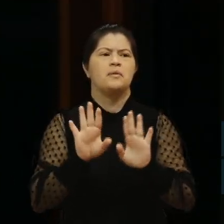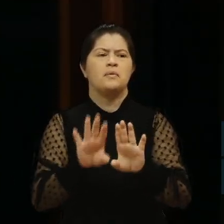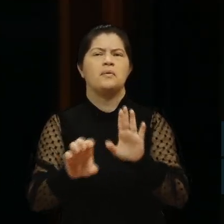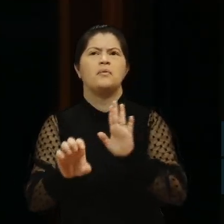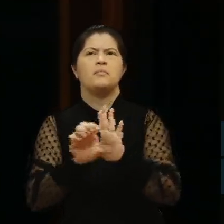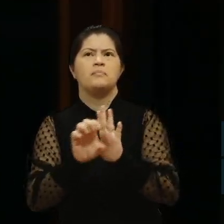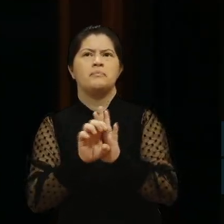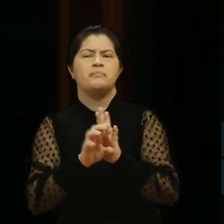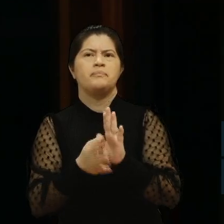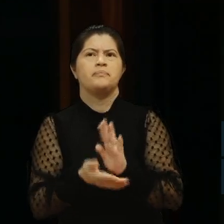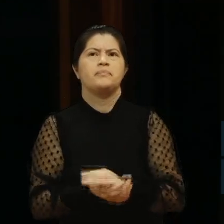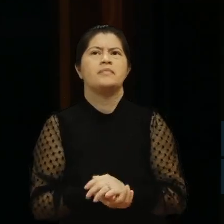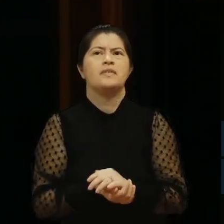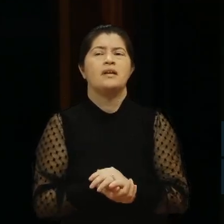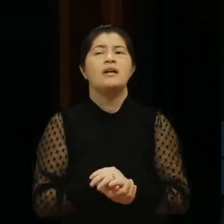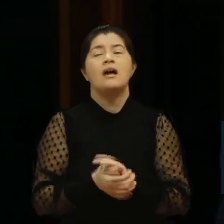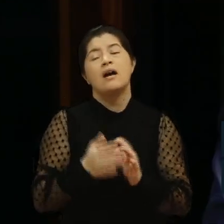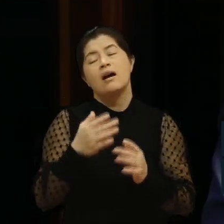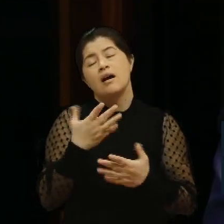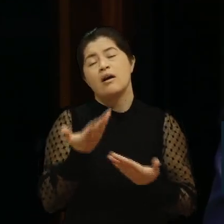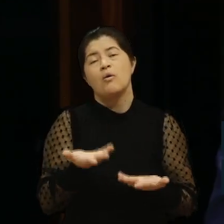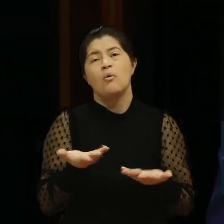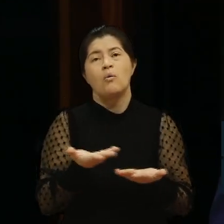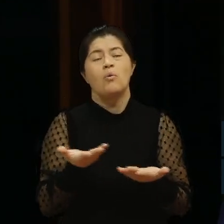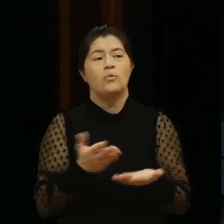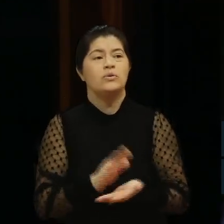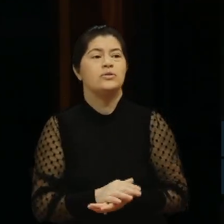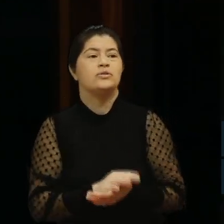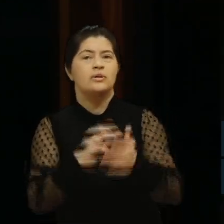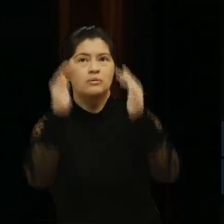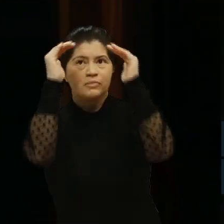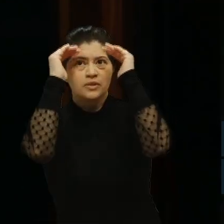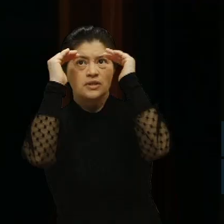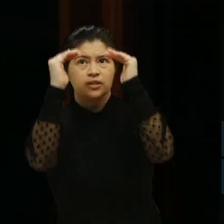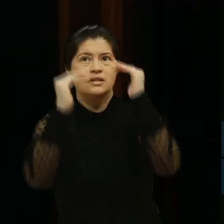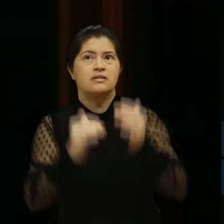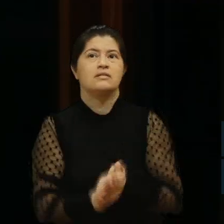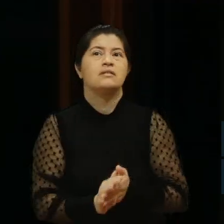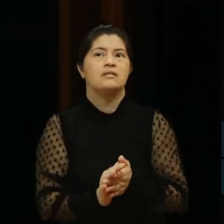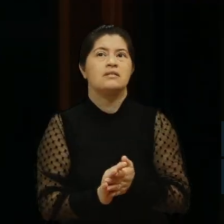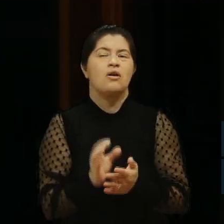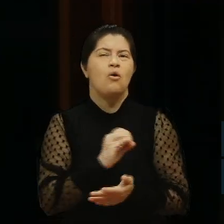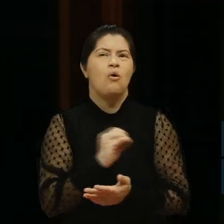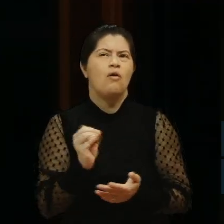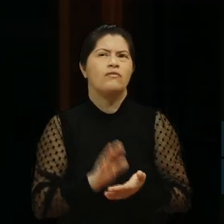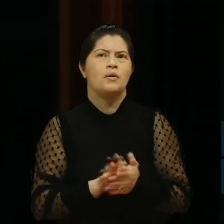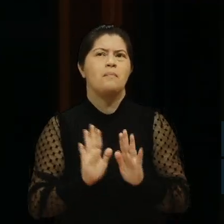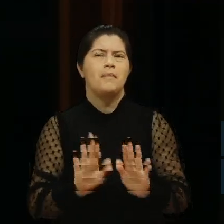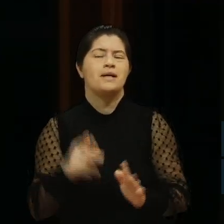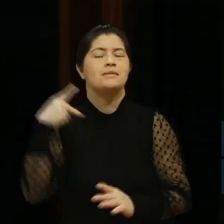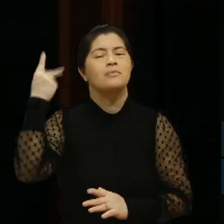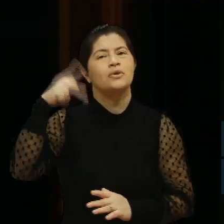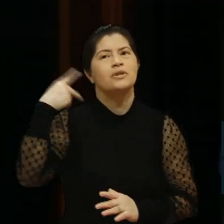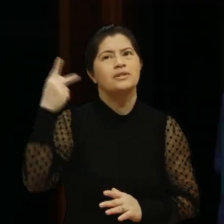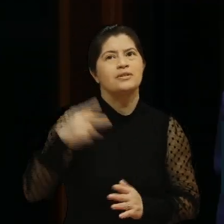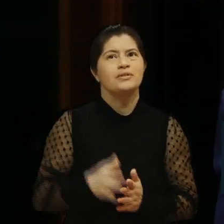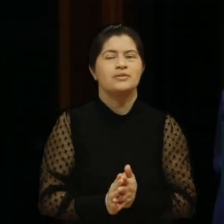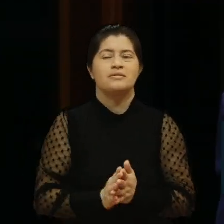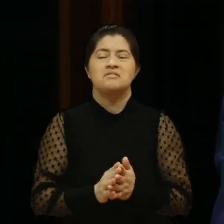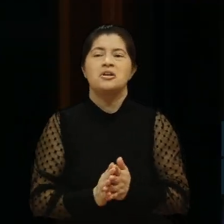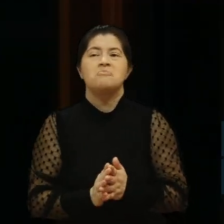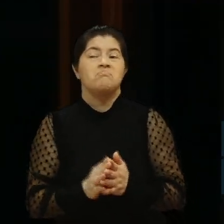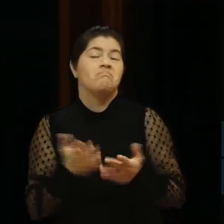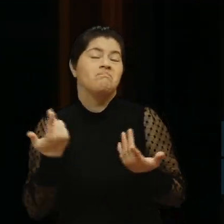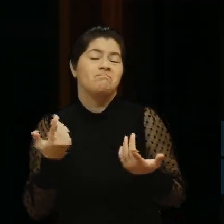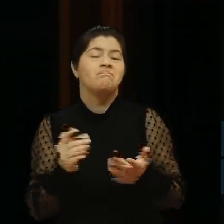acho que é uma manhã bonita, em que a gente se respeita, e que deveria ser o óbvio, mas na política institucional nem sempre é. Então